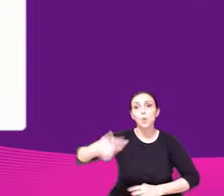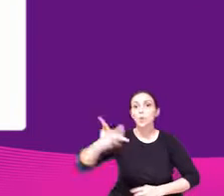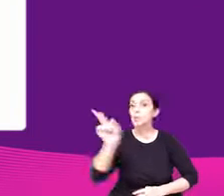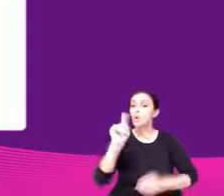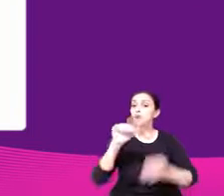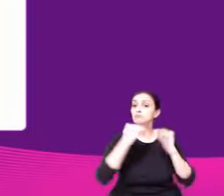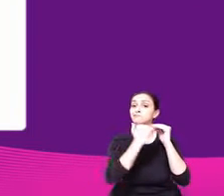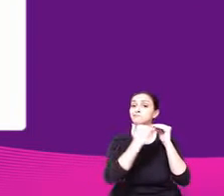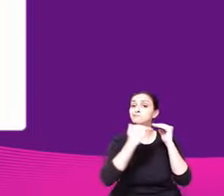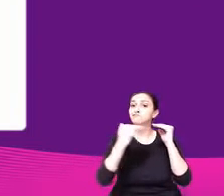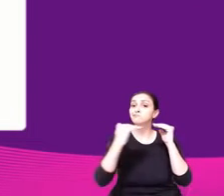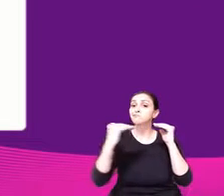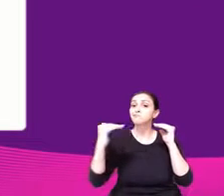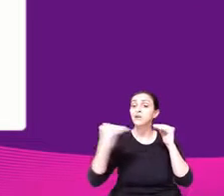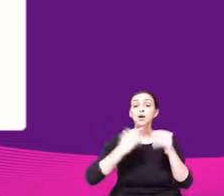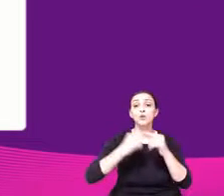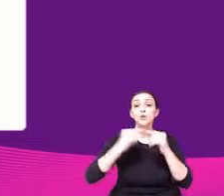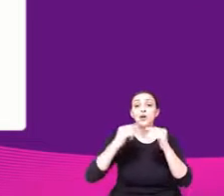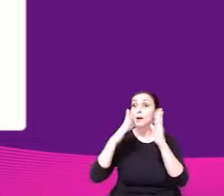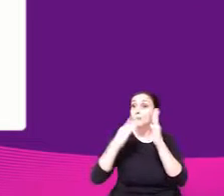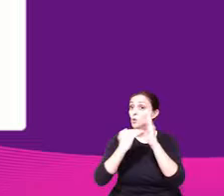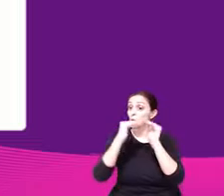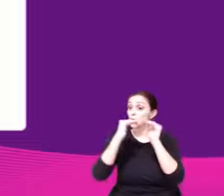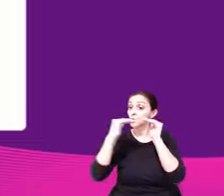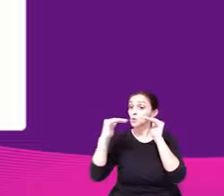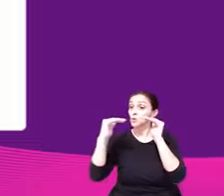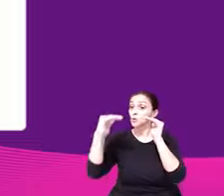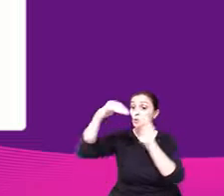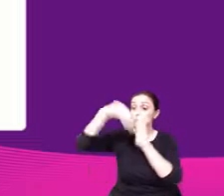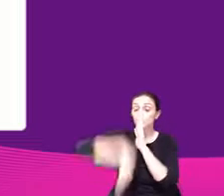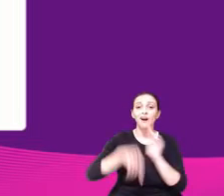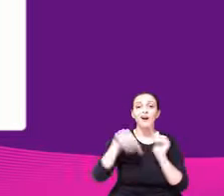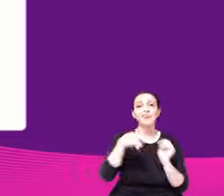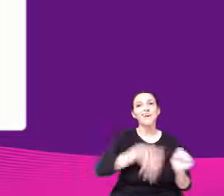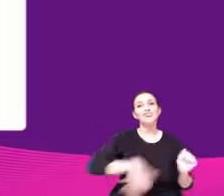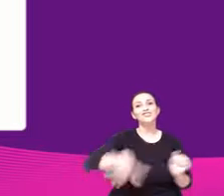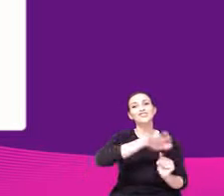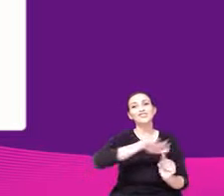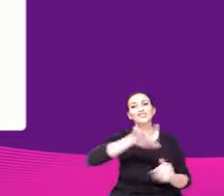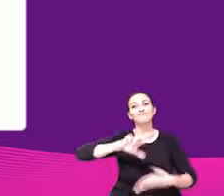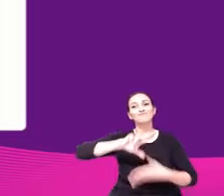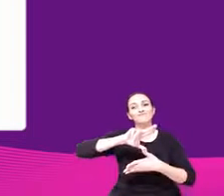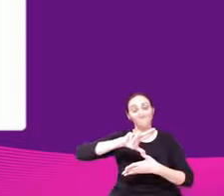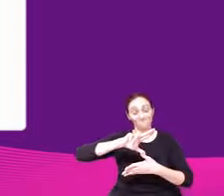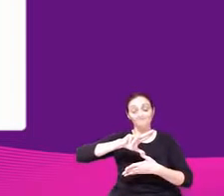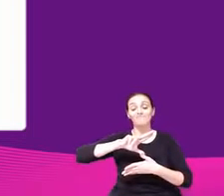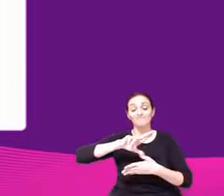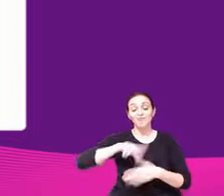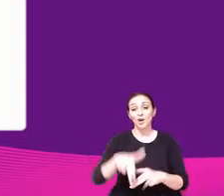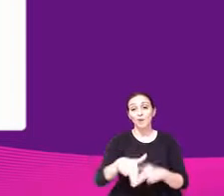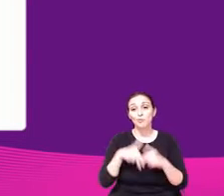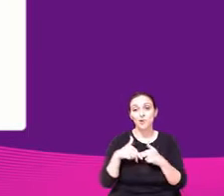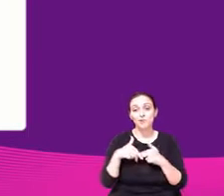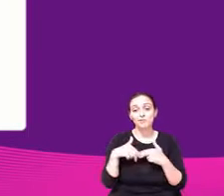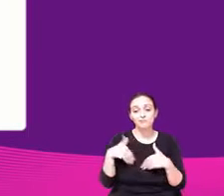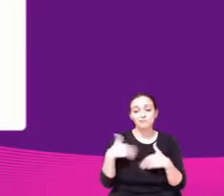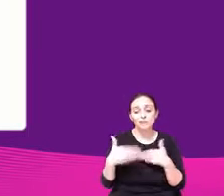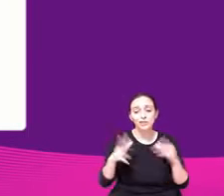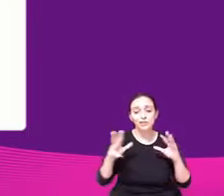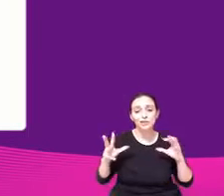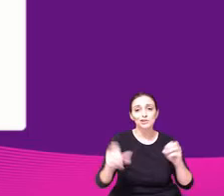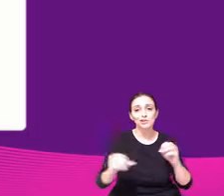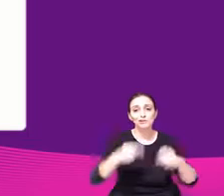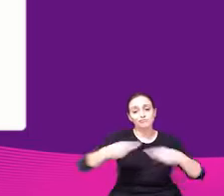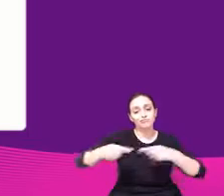e inclusive com uma tendência de cair. Enquanto que na nossa região a gente vê, né, provavelmente por um reflexo de tudo isso que a gente está discutindo